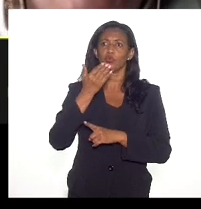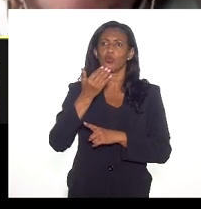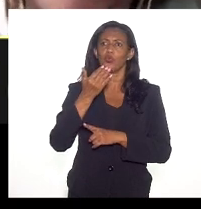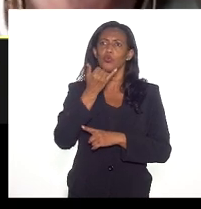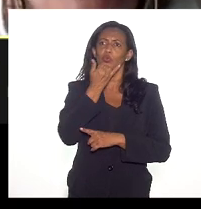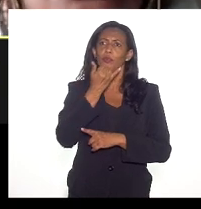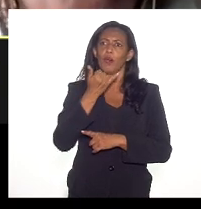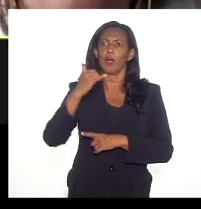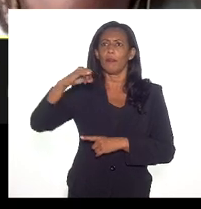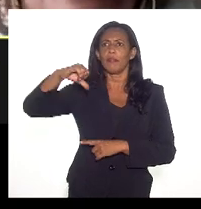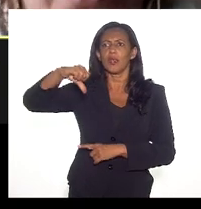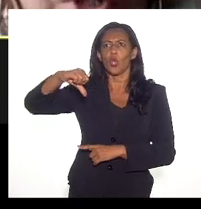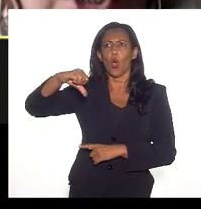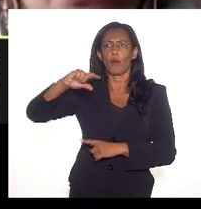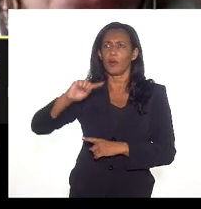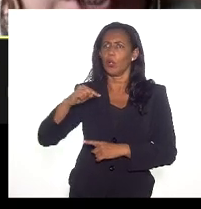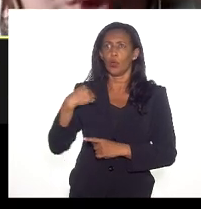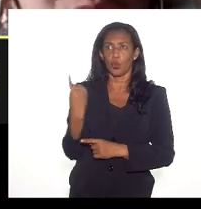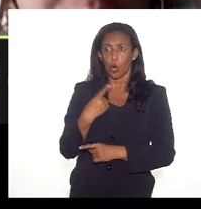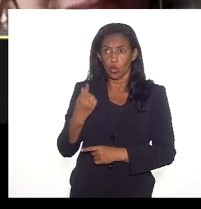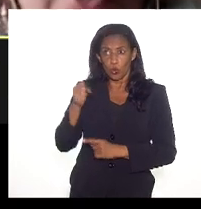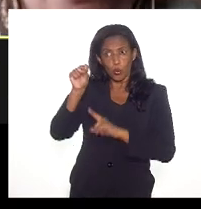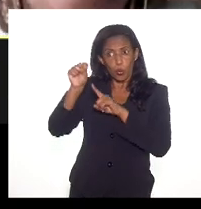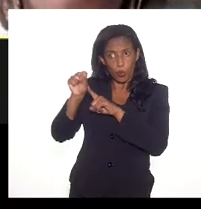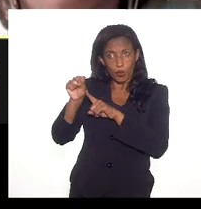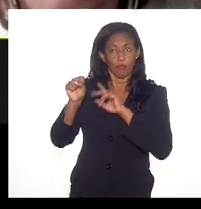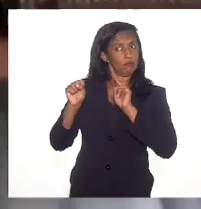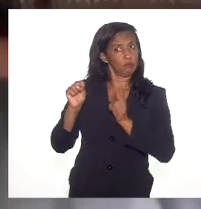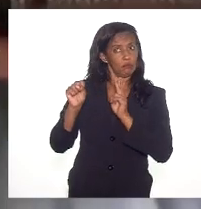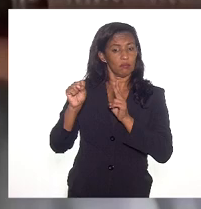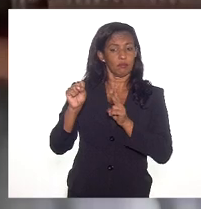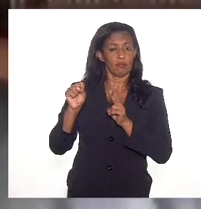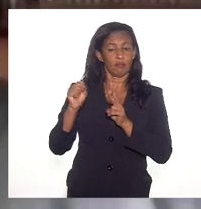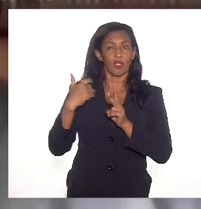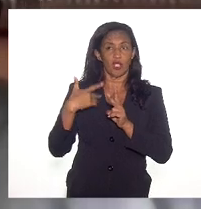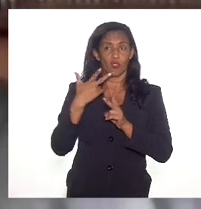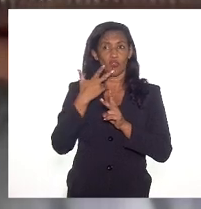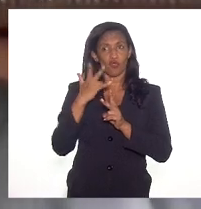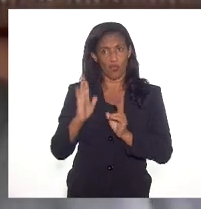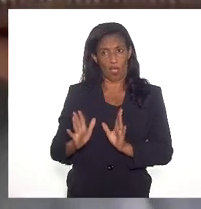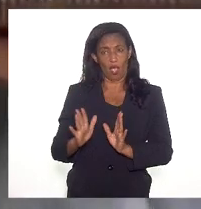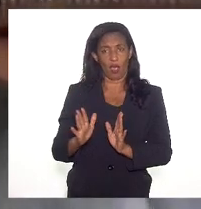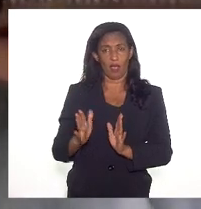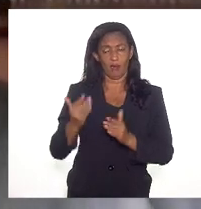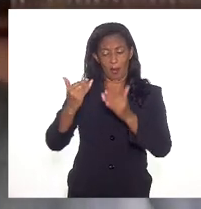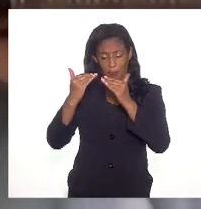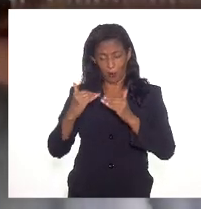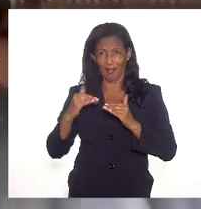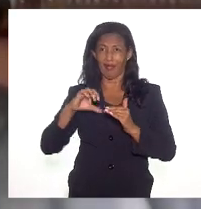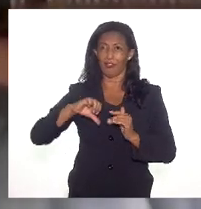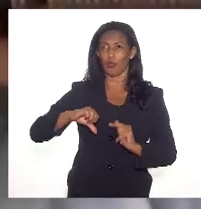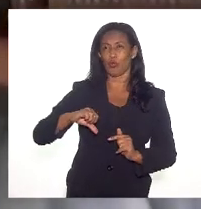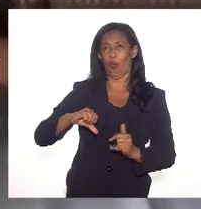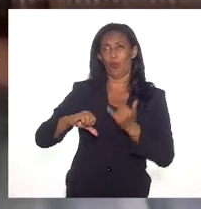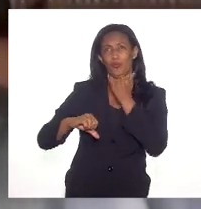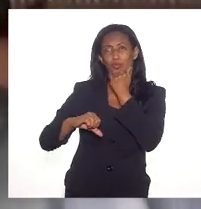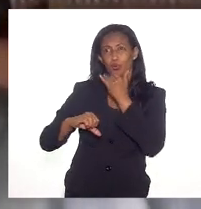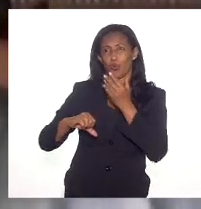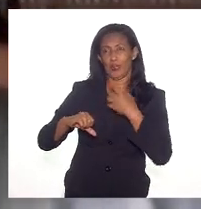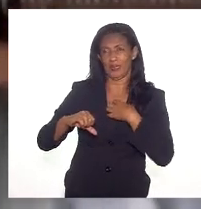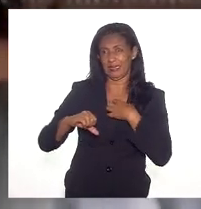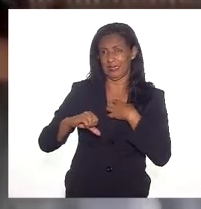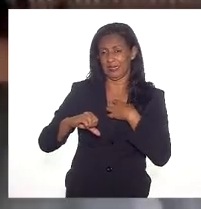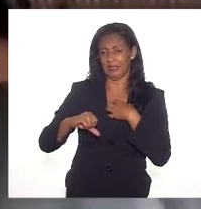a gente está no 8. Então, nós estamos no 8, e eu já havia passado, eu estava no 9 da pauta. Então, nesse